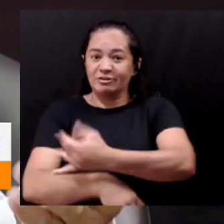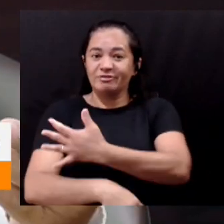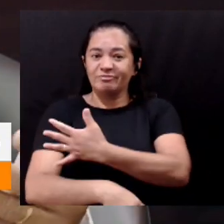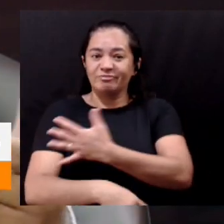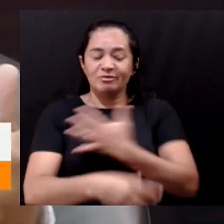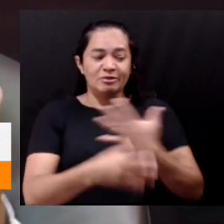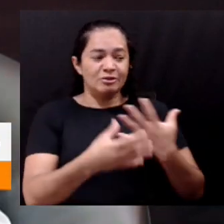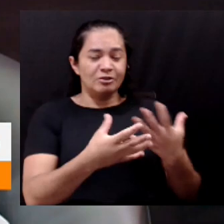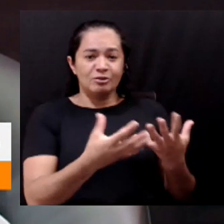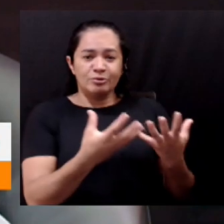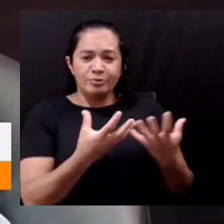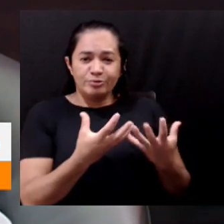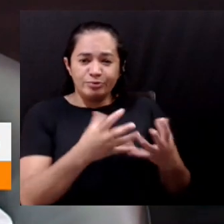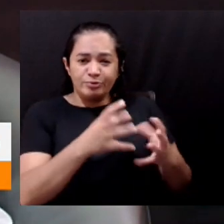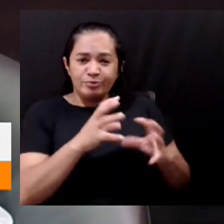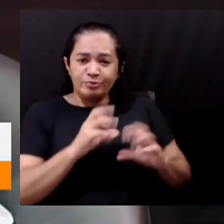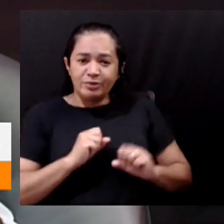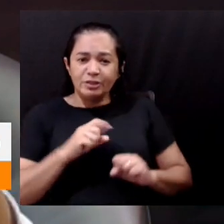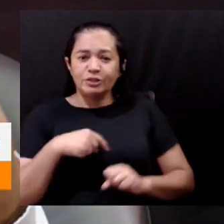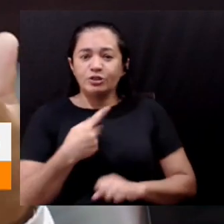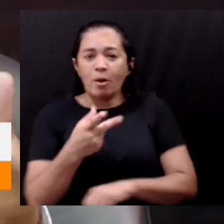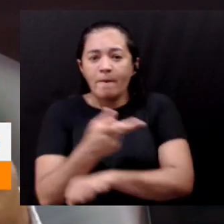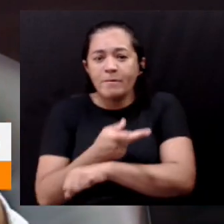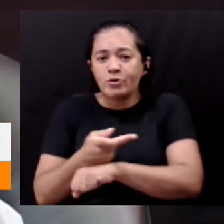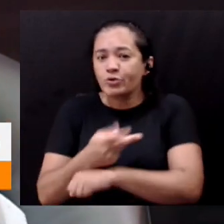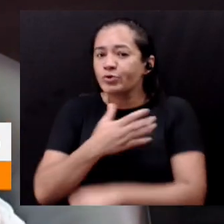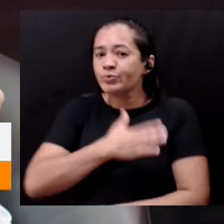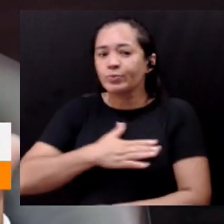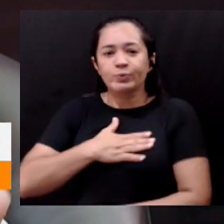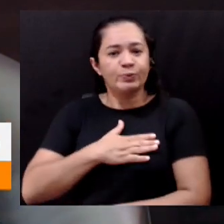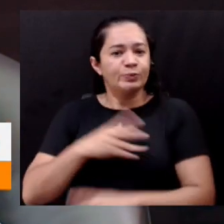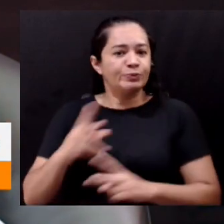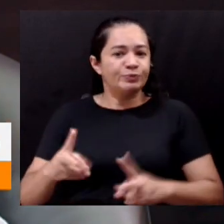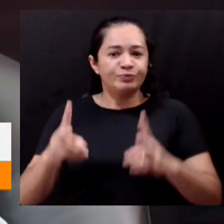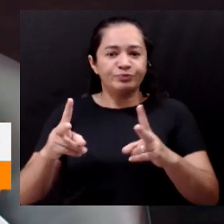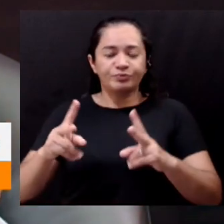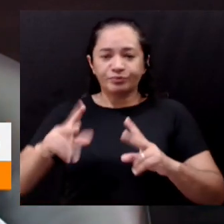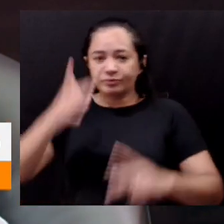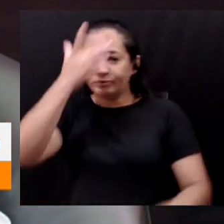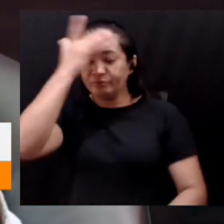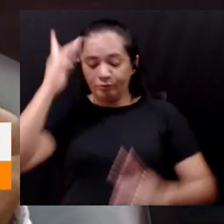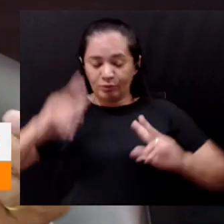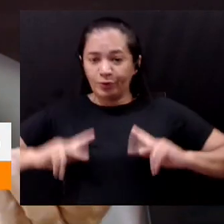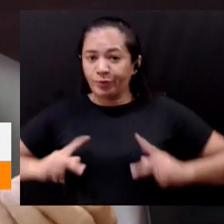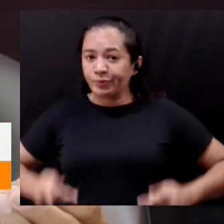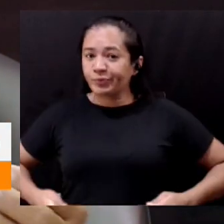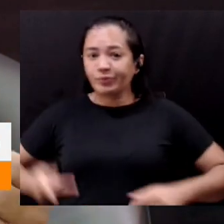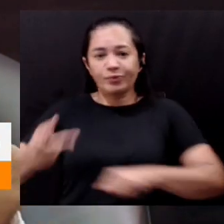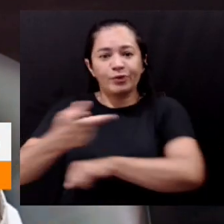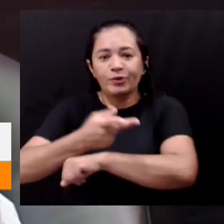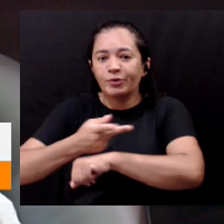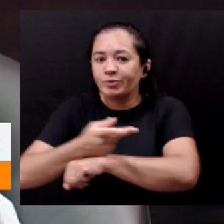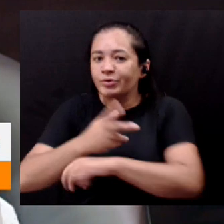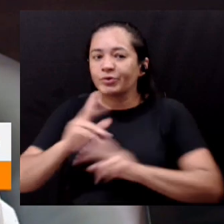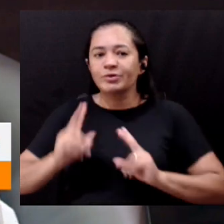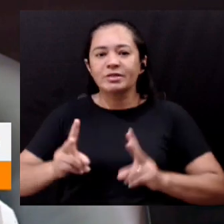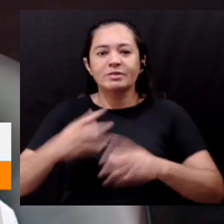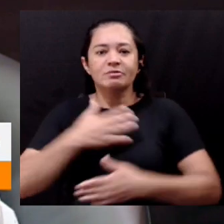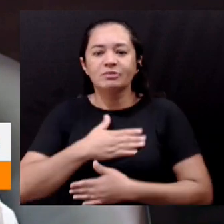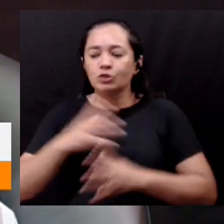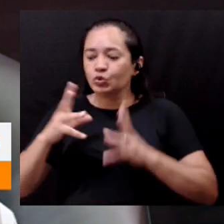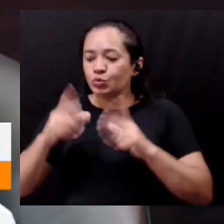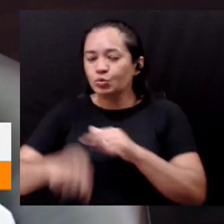todo tempo procurando prazer, Uhum. né. O ser humano procura prazer a todo tempo. Tudo que ele faz,